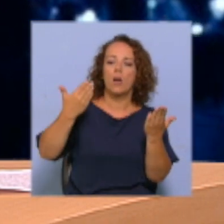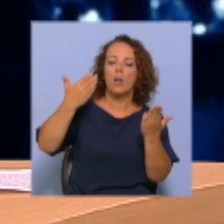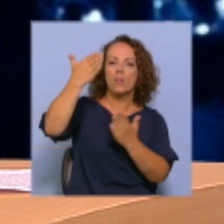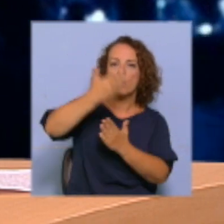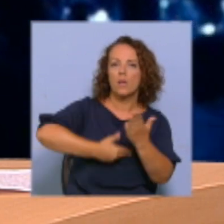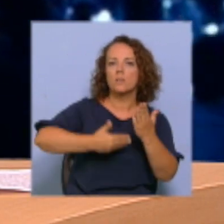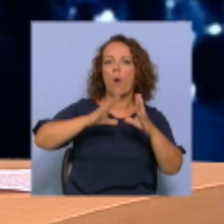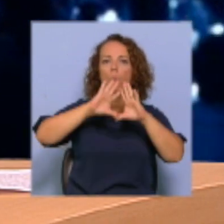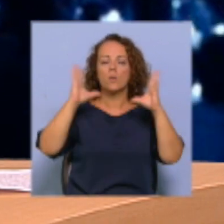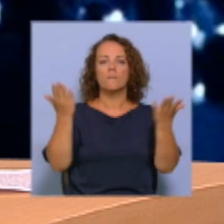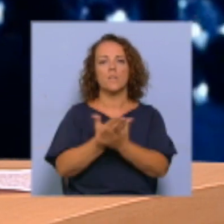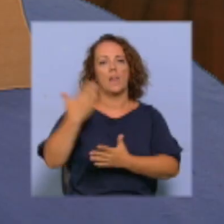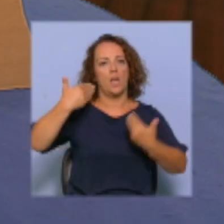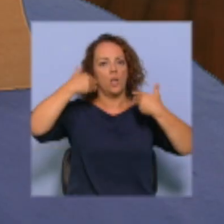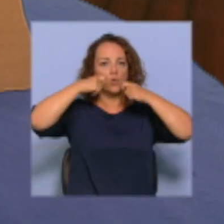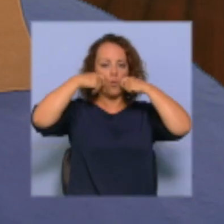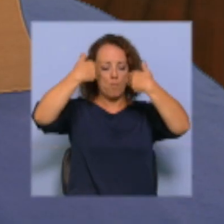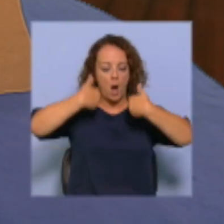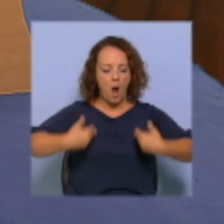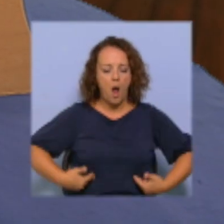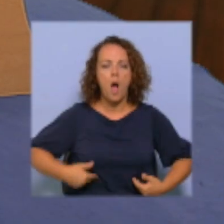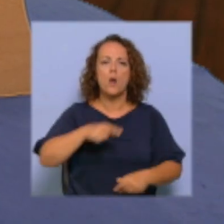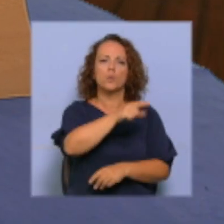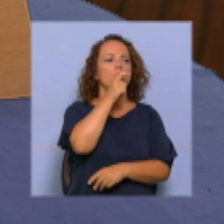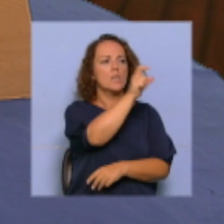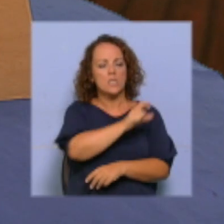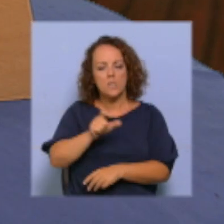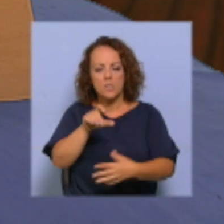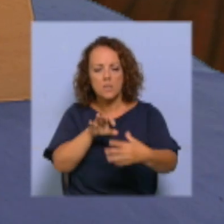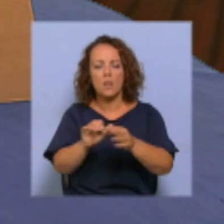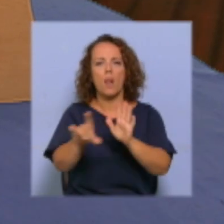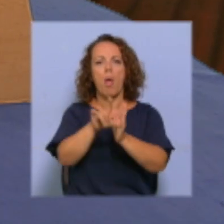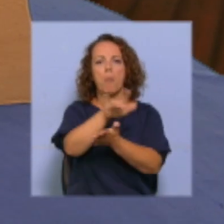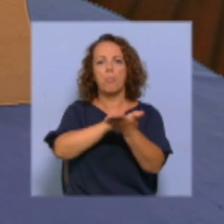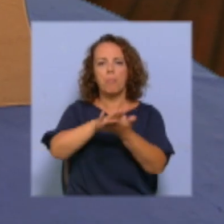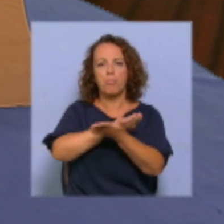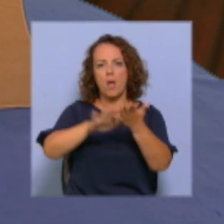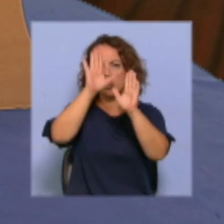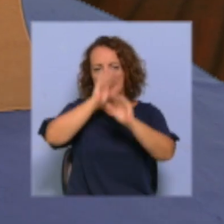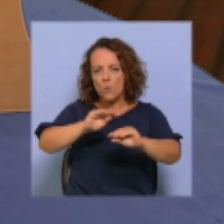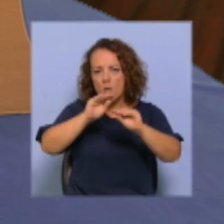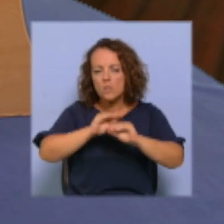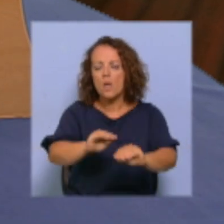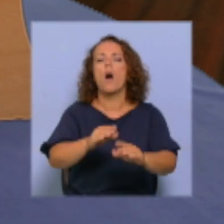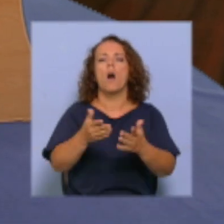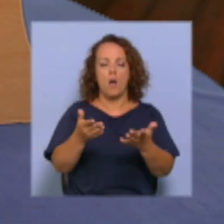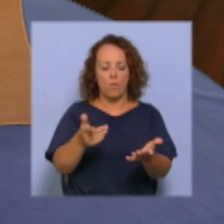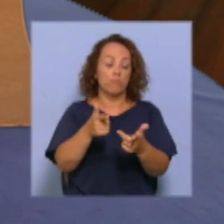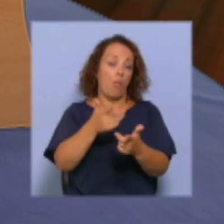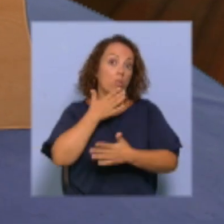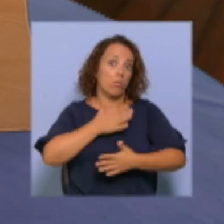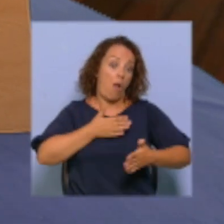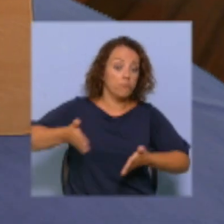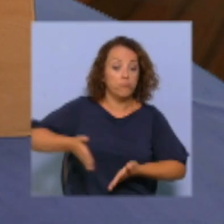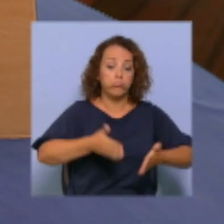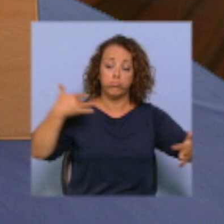Direitos Humanos, que citam a Lei de Bases da própria educação. Tudo isso rege a nossa educação e que